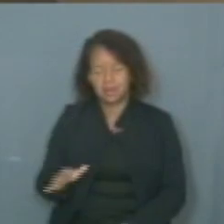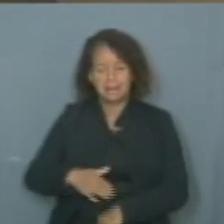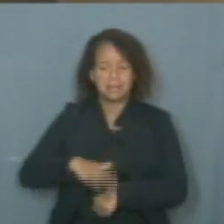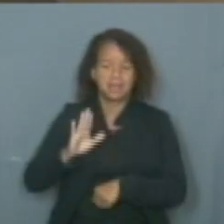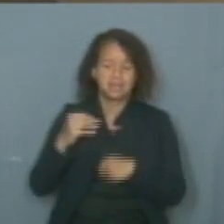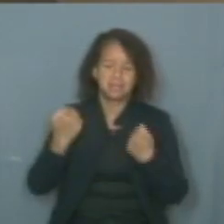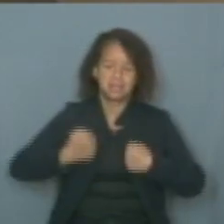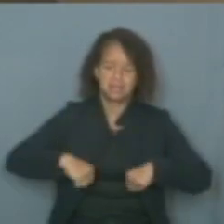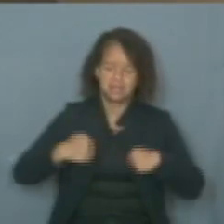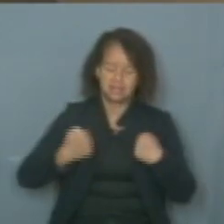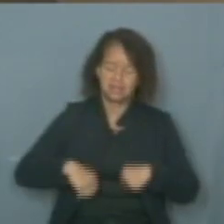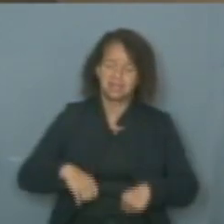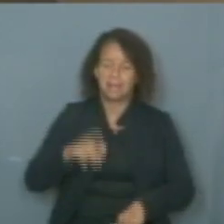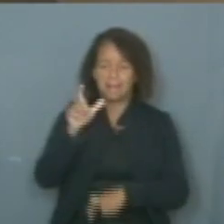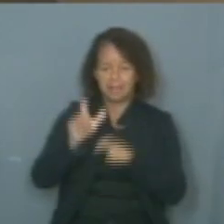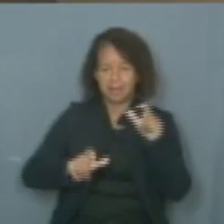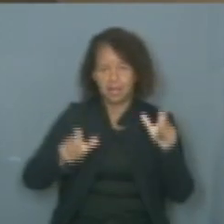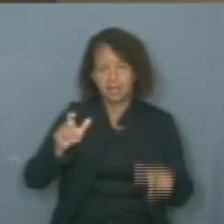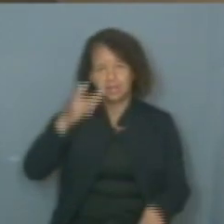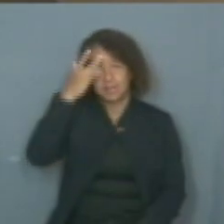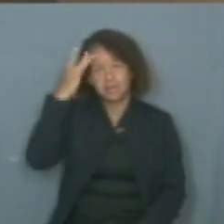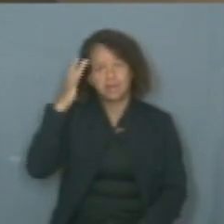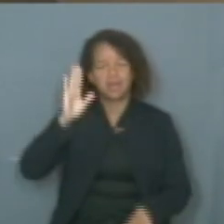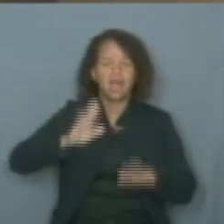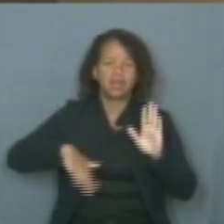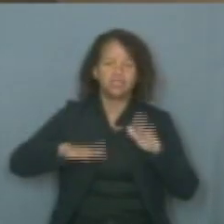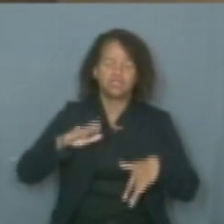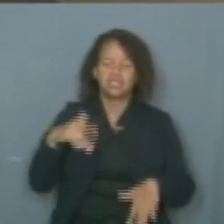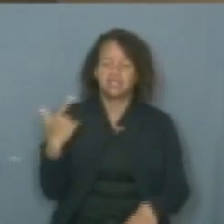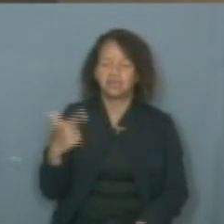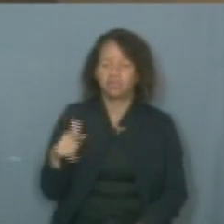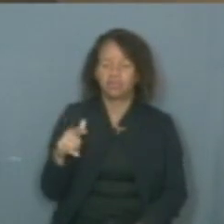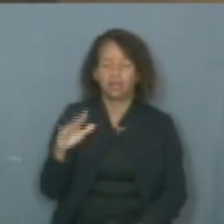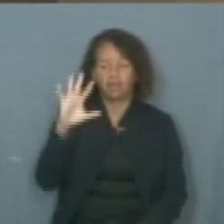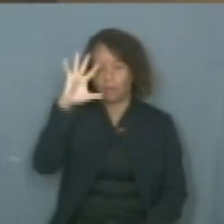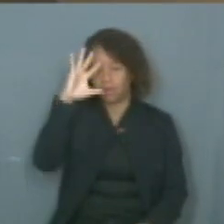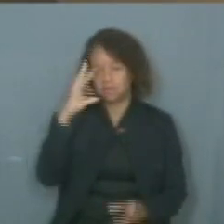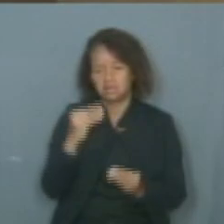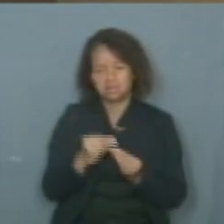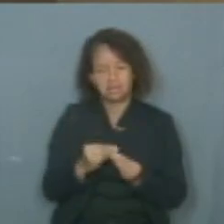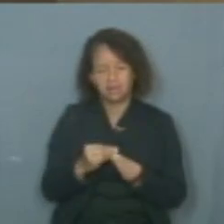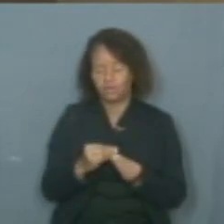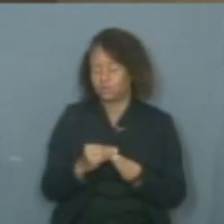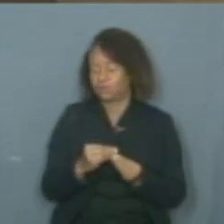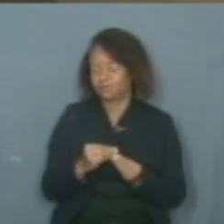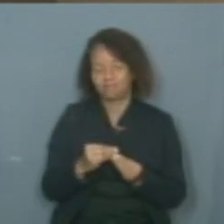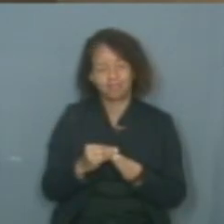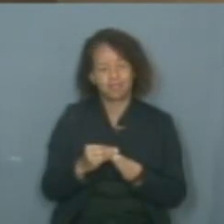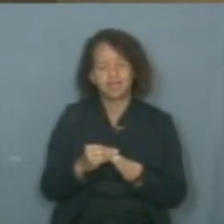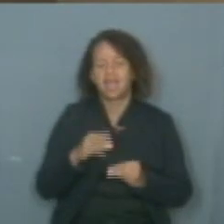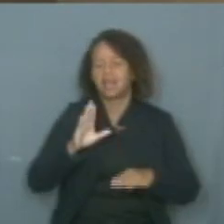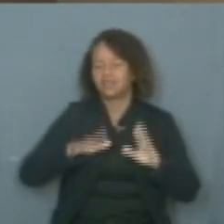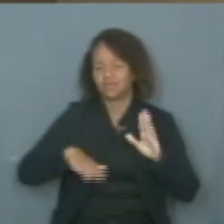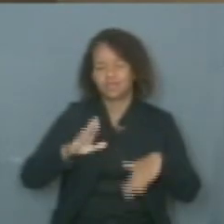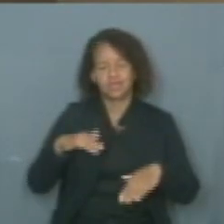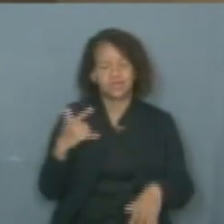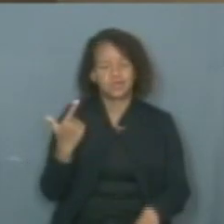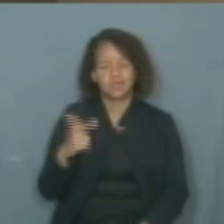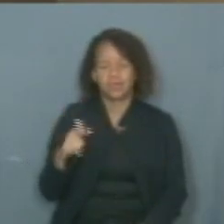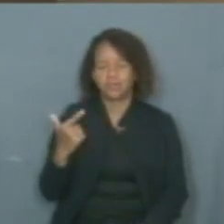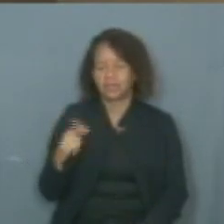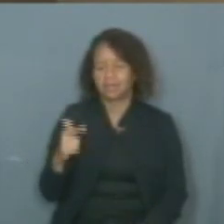precisam, aquelas pessoas que não têm, muitas vezes não têm conhecimento, aquelas pessoas muitas vezes que não